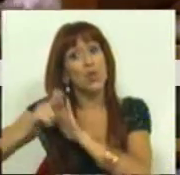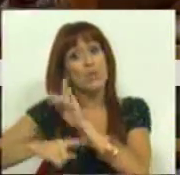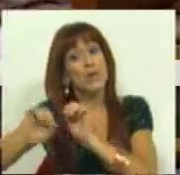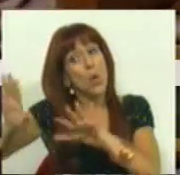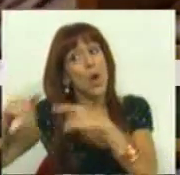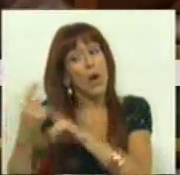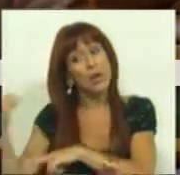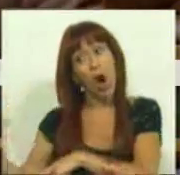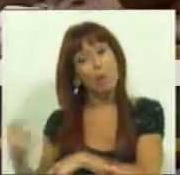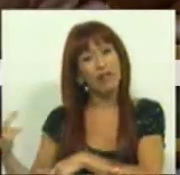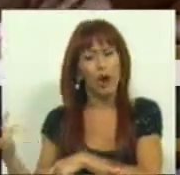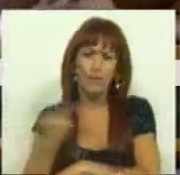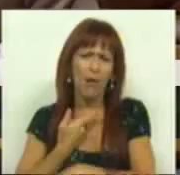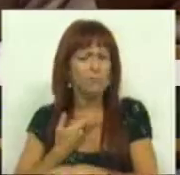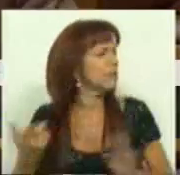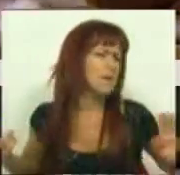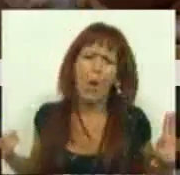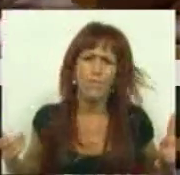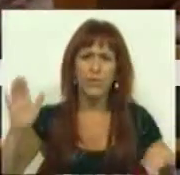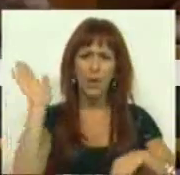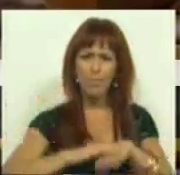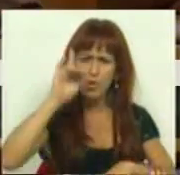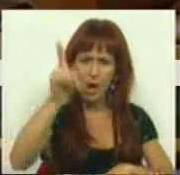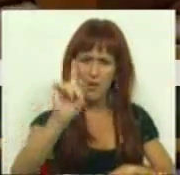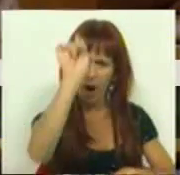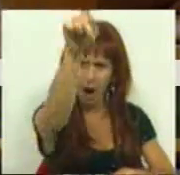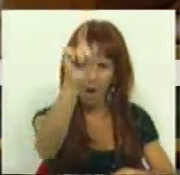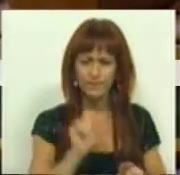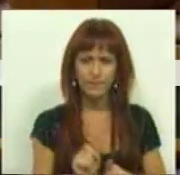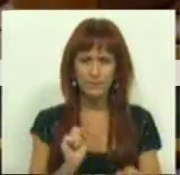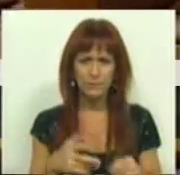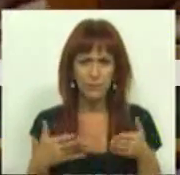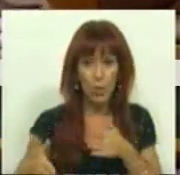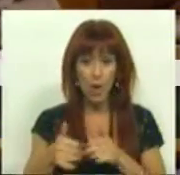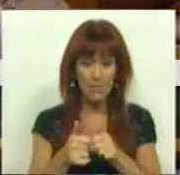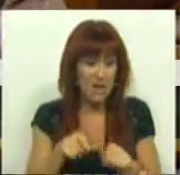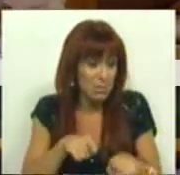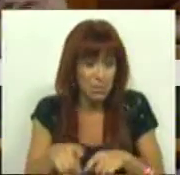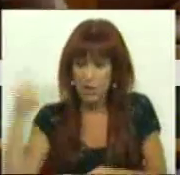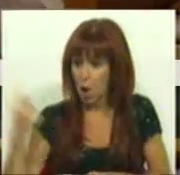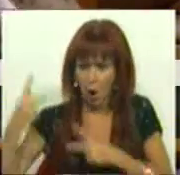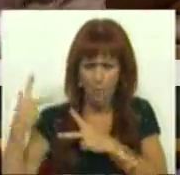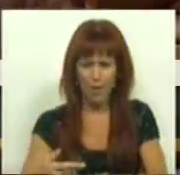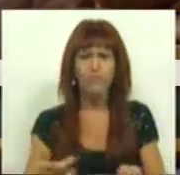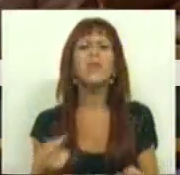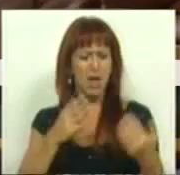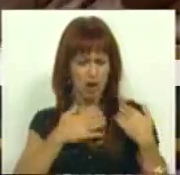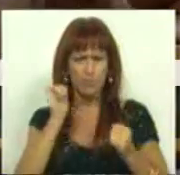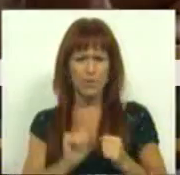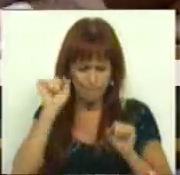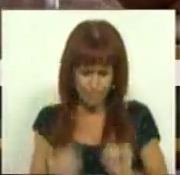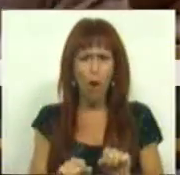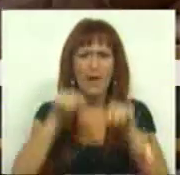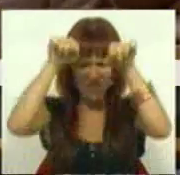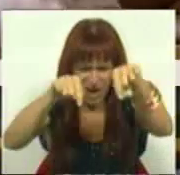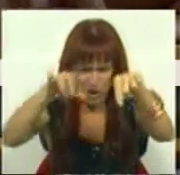de qualquer imposição da Troika. Não, isso decorre exatamente do caminhar desta política de austeridade e da responsabilidade